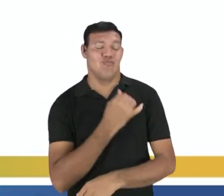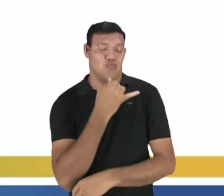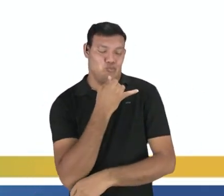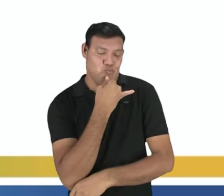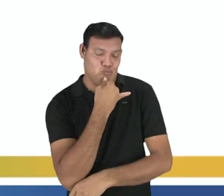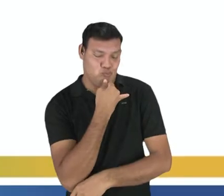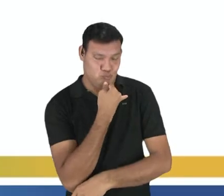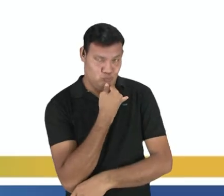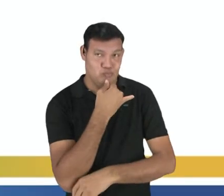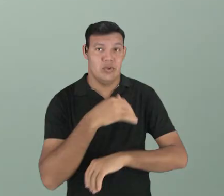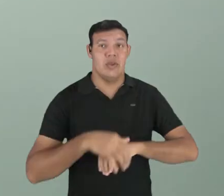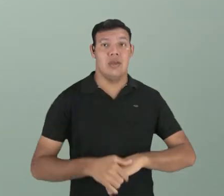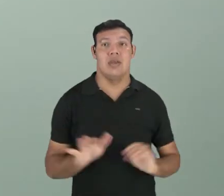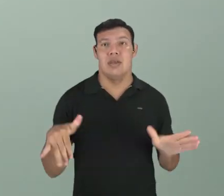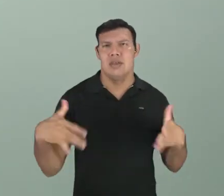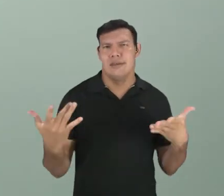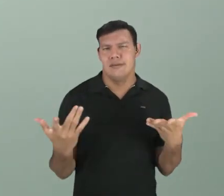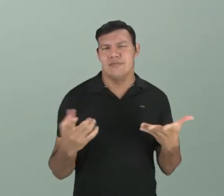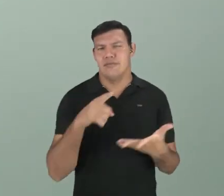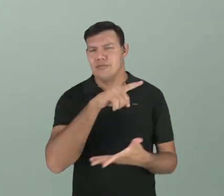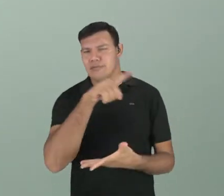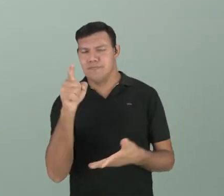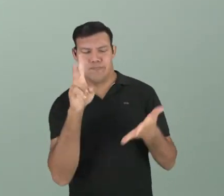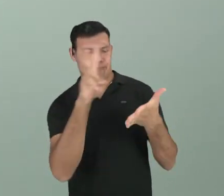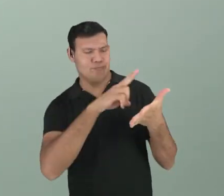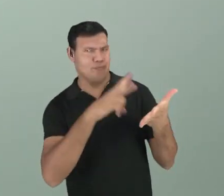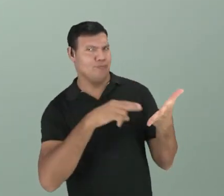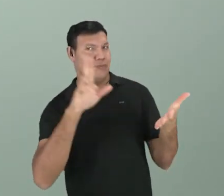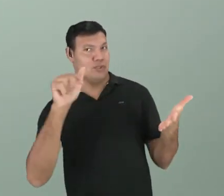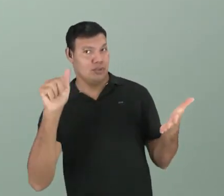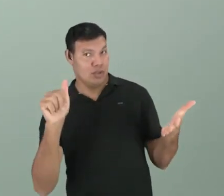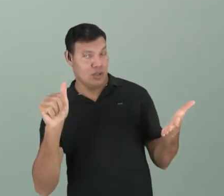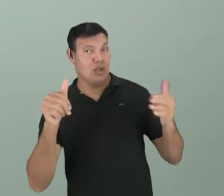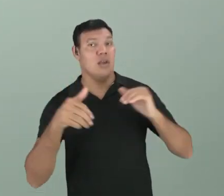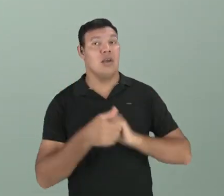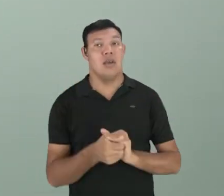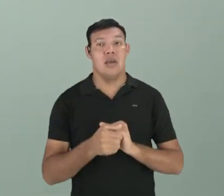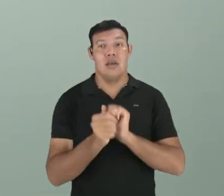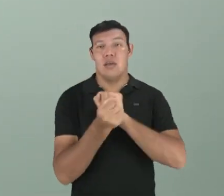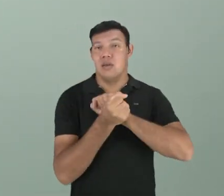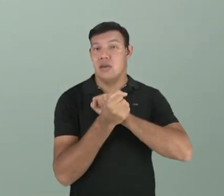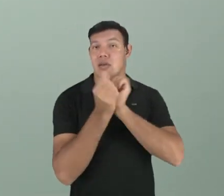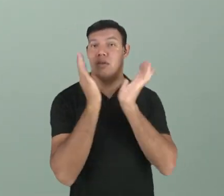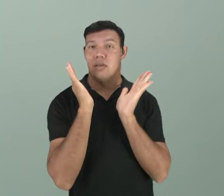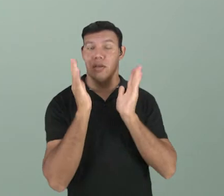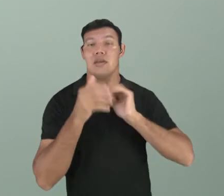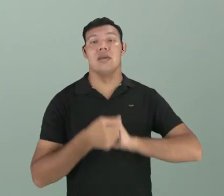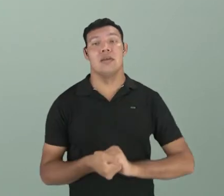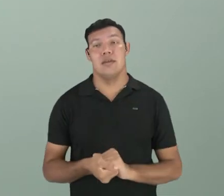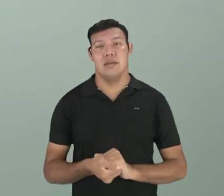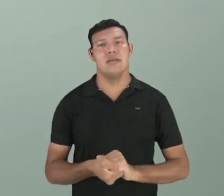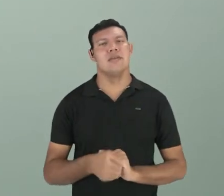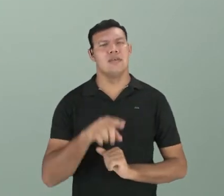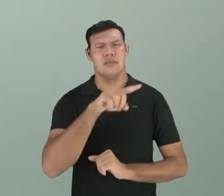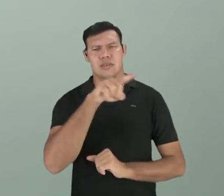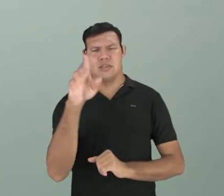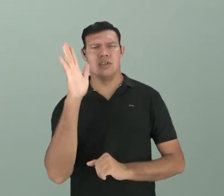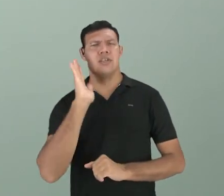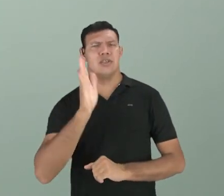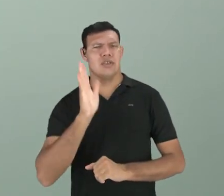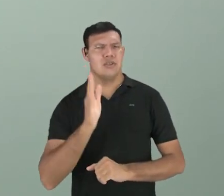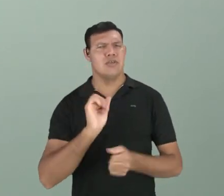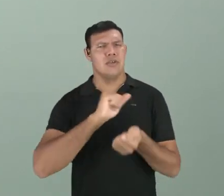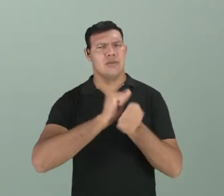tragédia. Então, mesmo que você nunca tenha lido Romeu e Julieta de William Shakespeare, mas provavelmente já viu